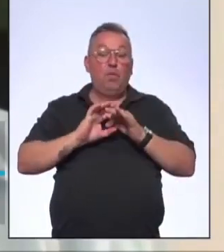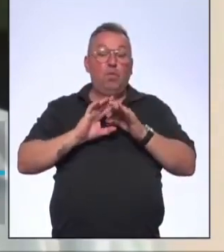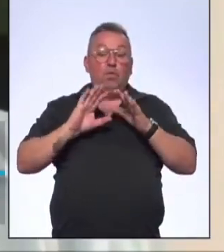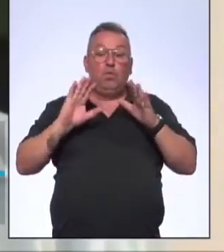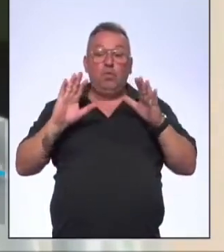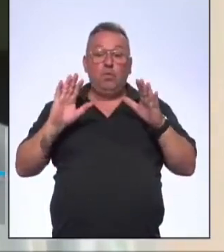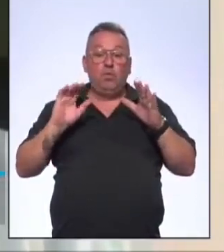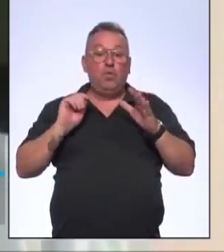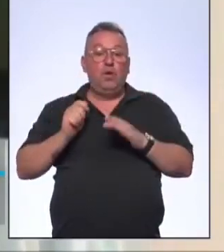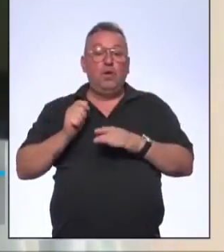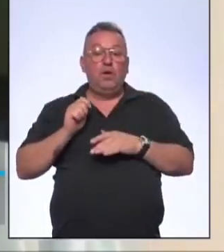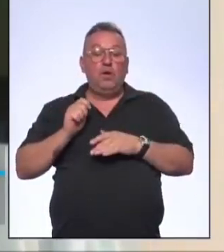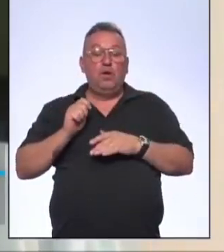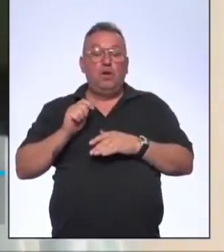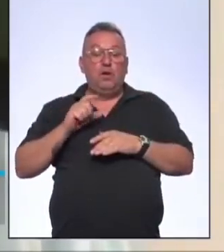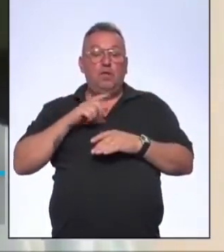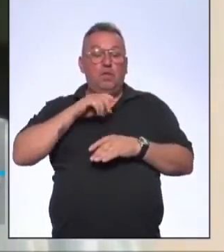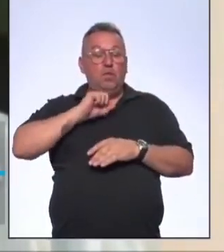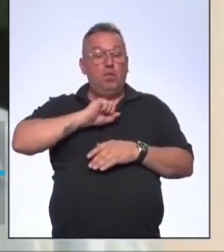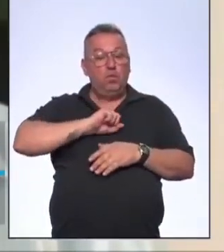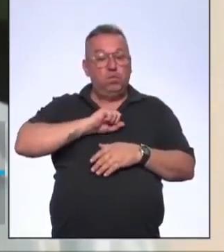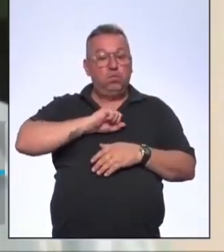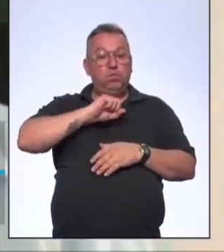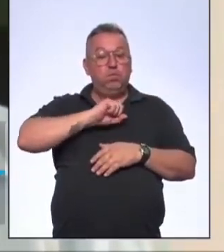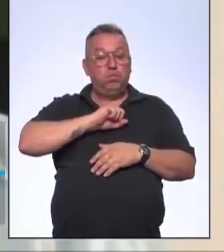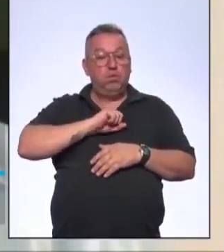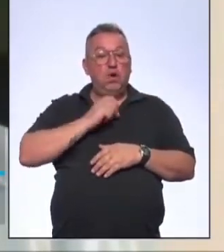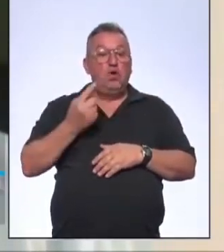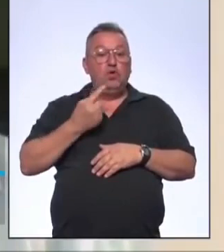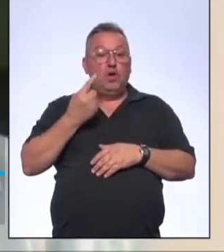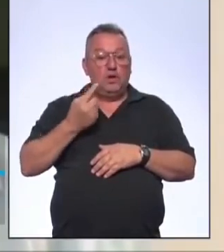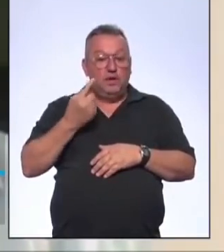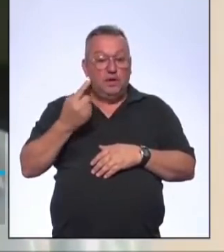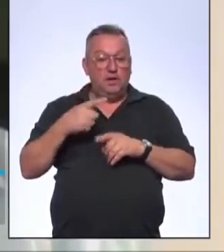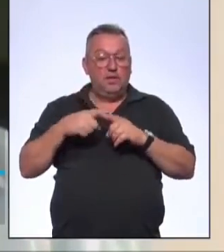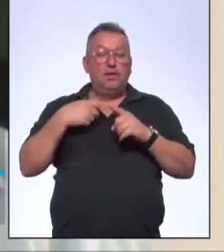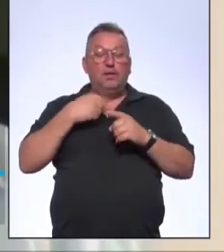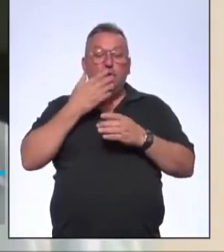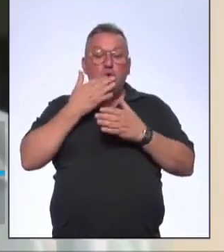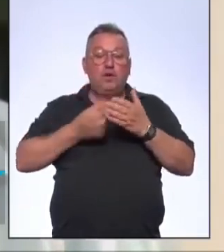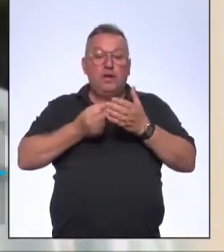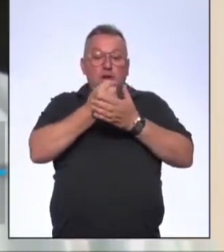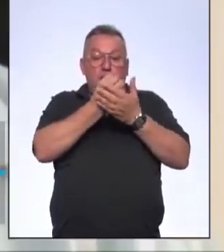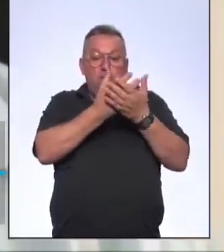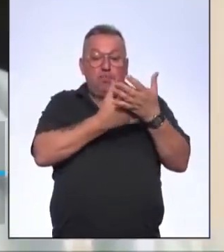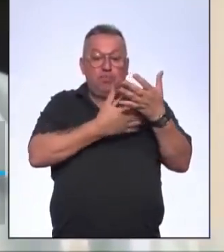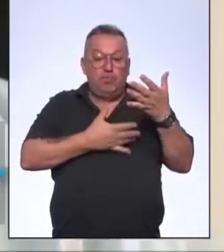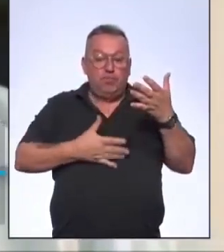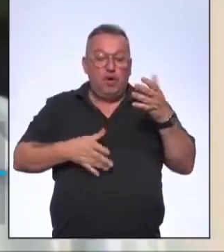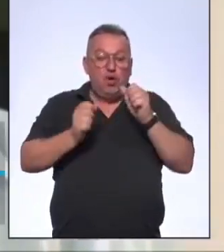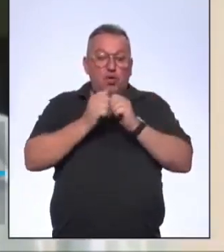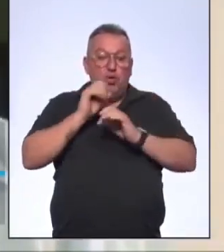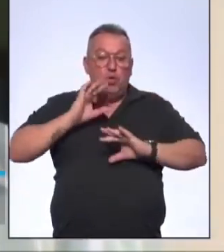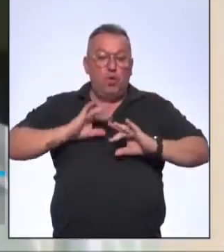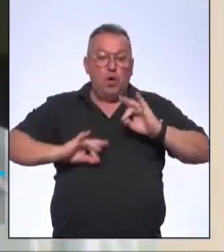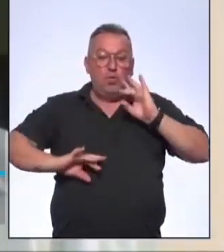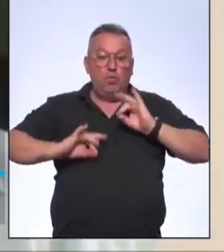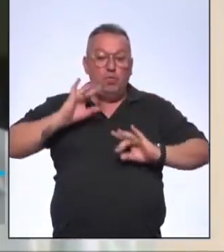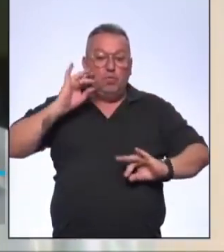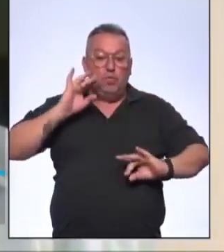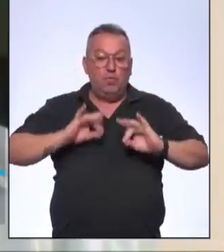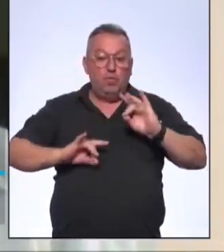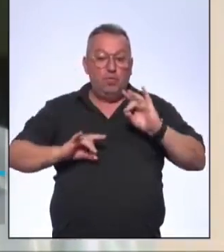autônomo, que é o que faz o meu coração ficar batendo, faz a minha circulação sanguínea, juntamente com os hormônios, a funcionar